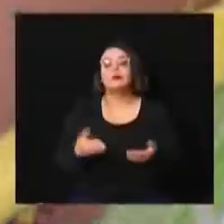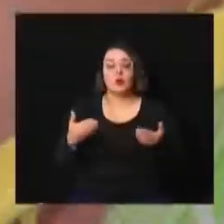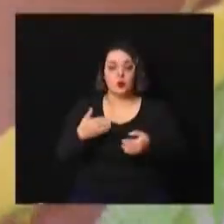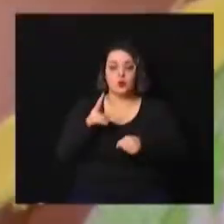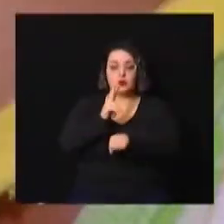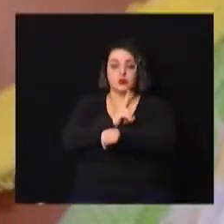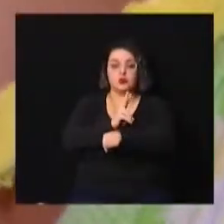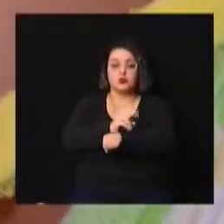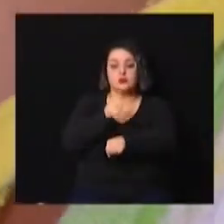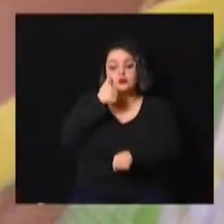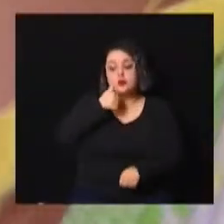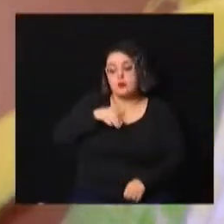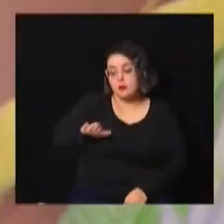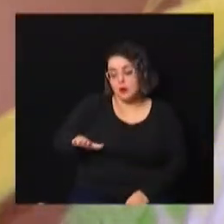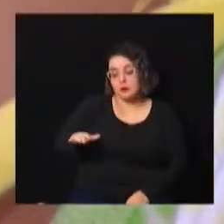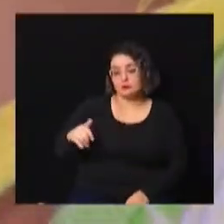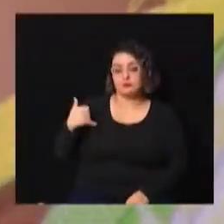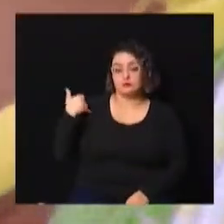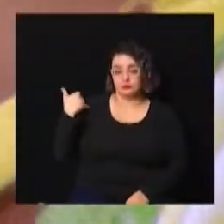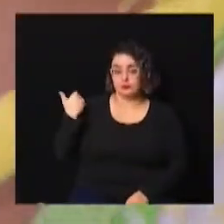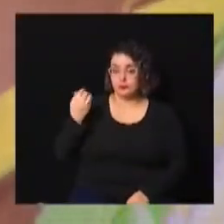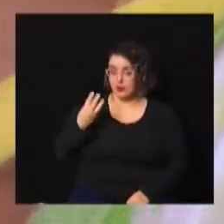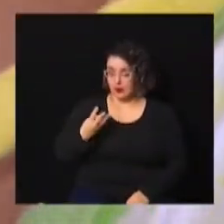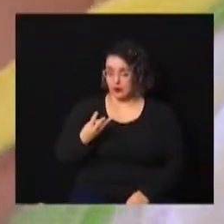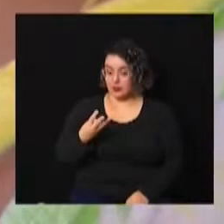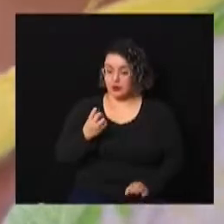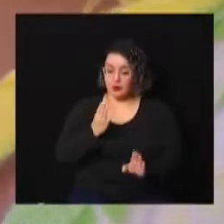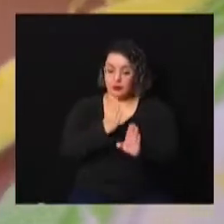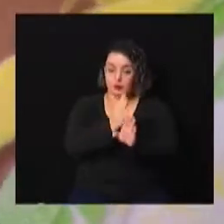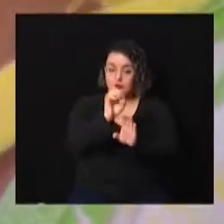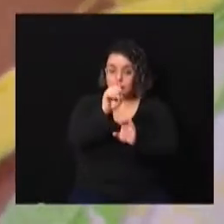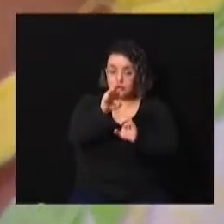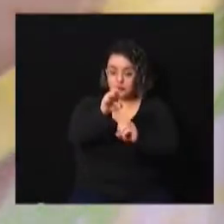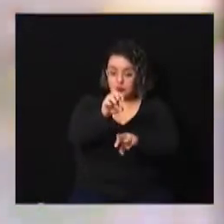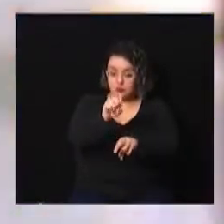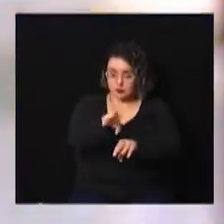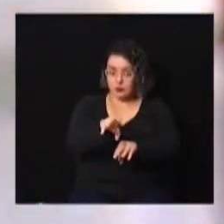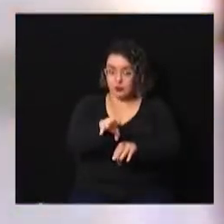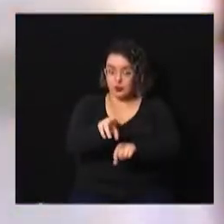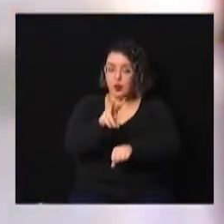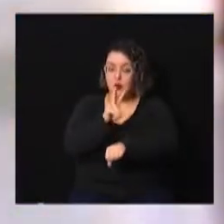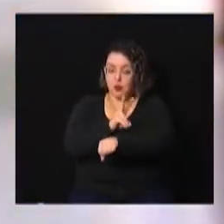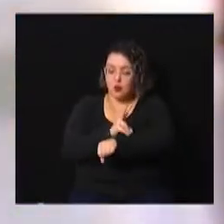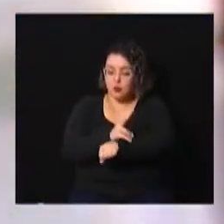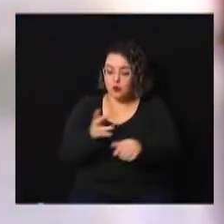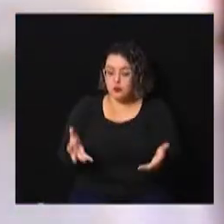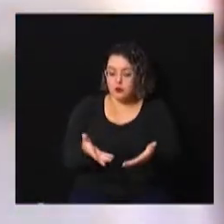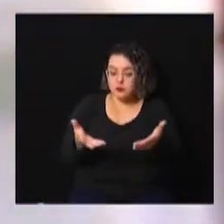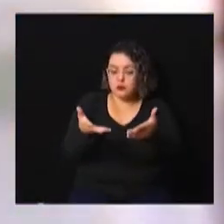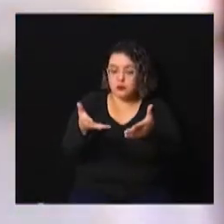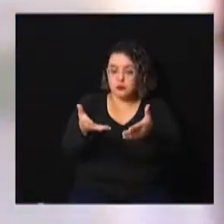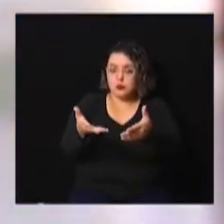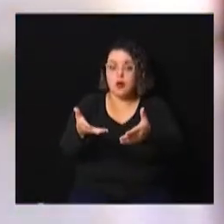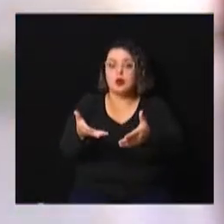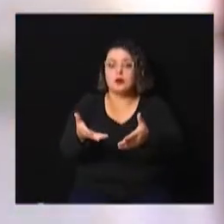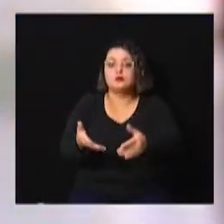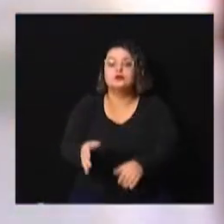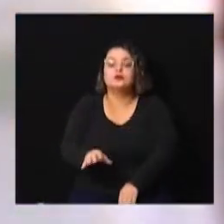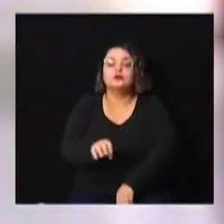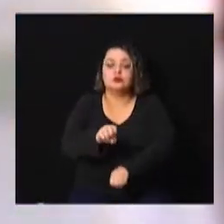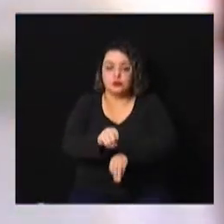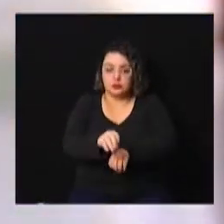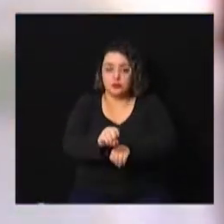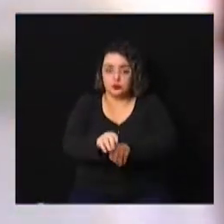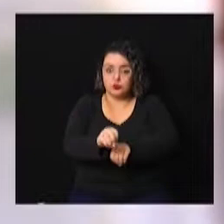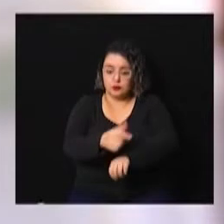Hoje ela cuida de uma menininha de 3 anos que foi encontrada no semáforo. Além de cuidados e educação, a pequena